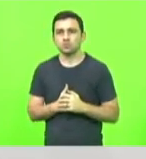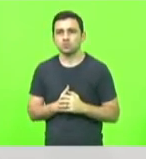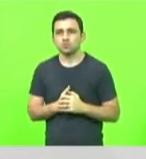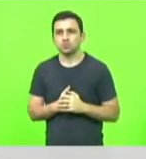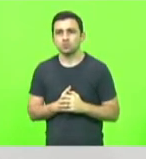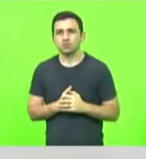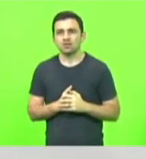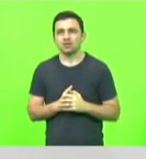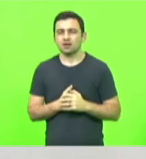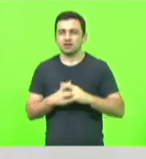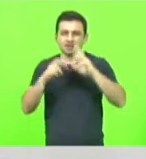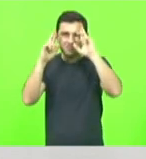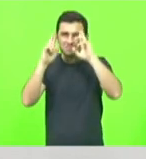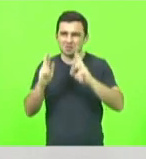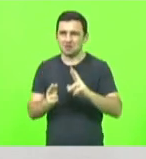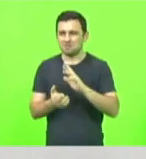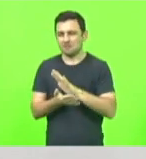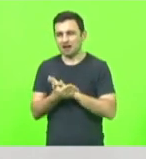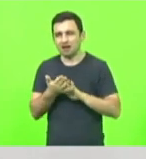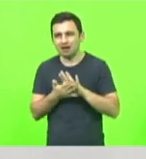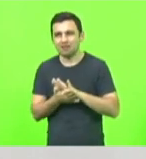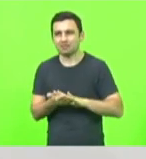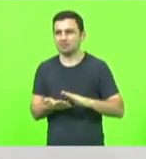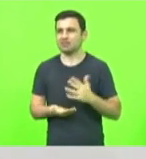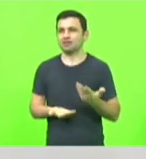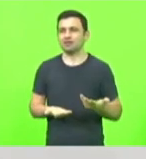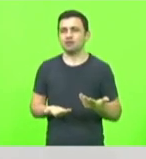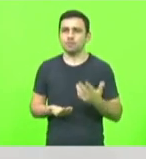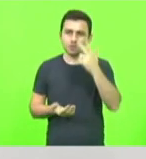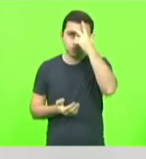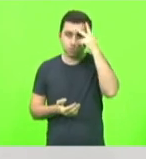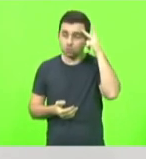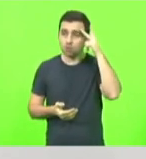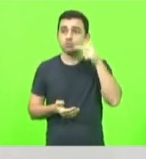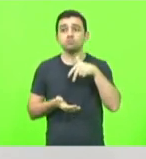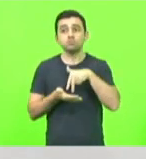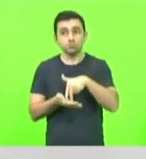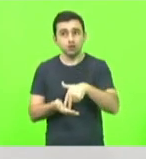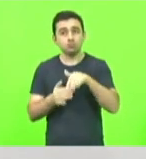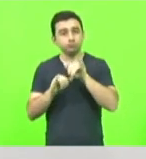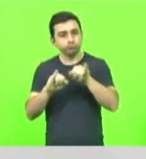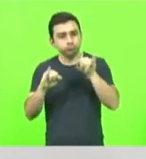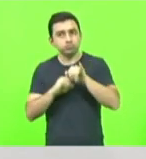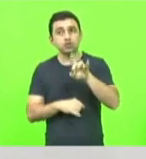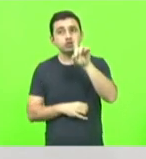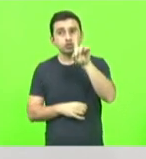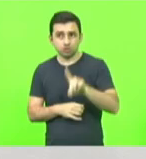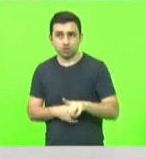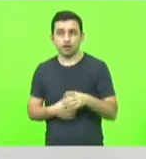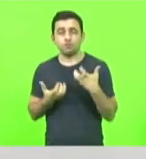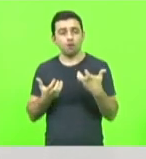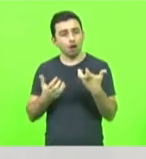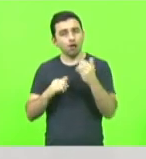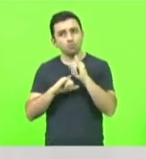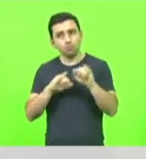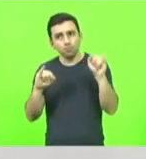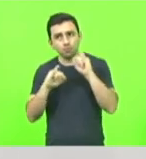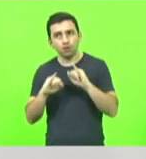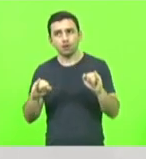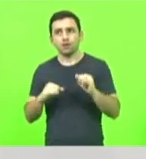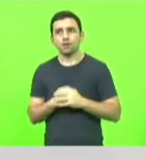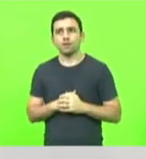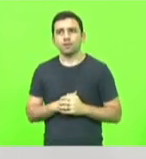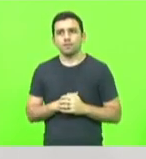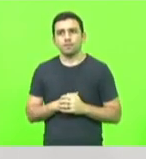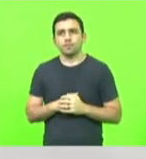extremamente desrespeitosa, pessoas que estavam lá exercendo o seu direito de se manifestar, porque se fosse,